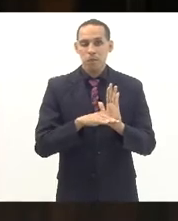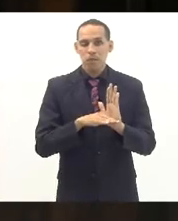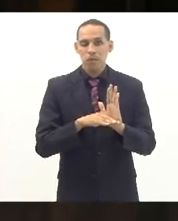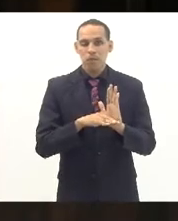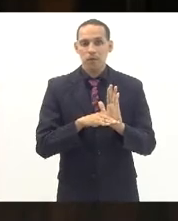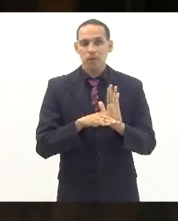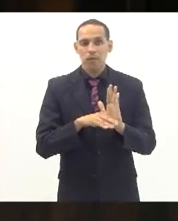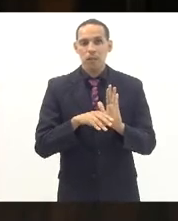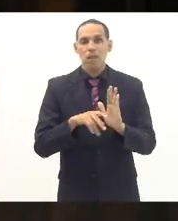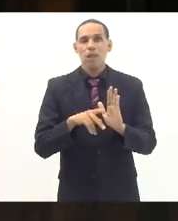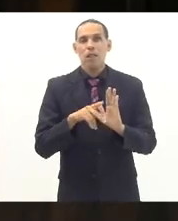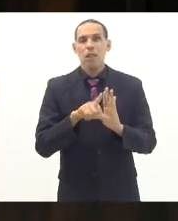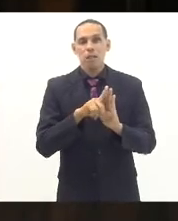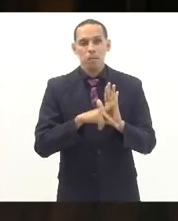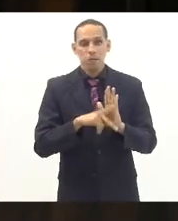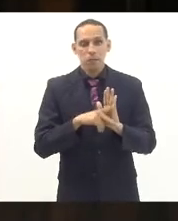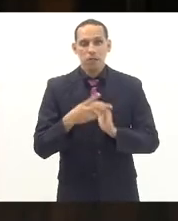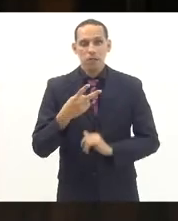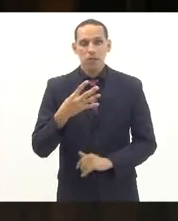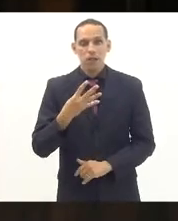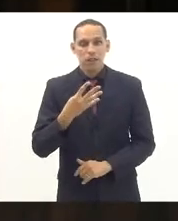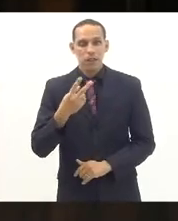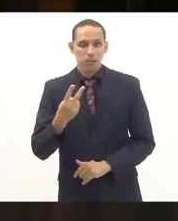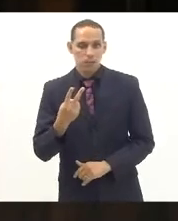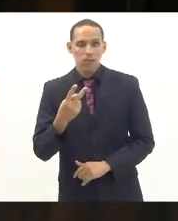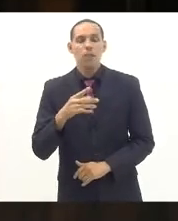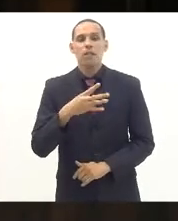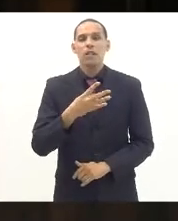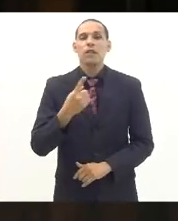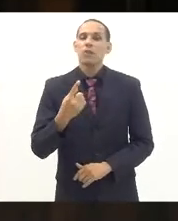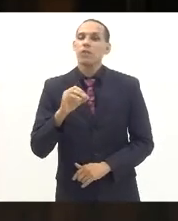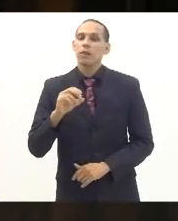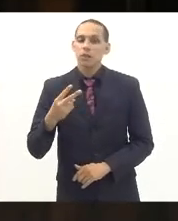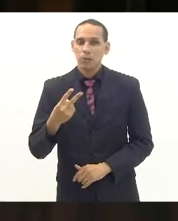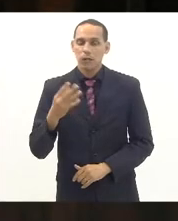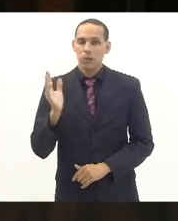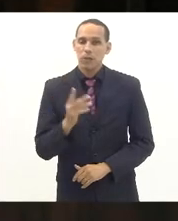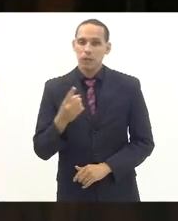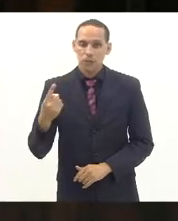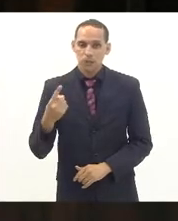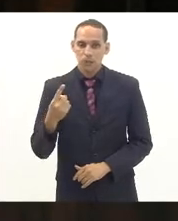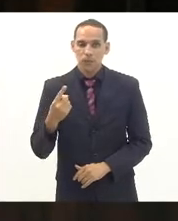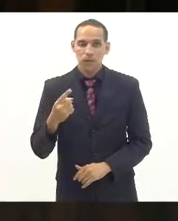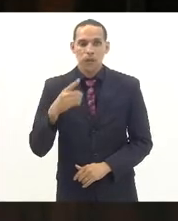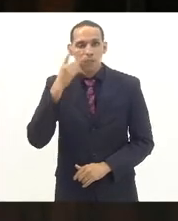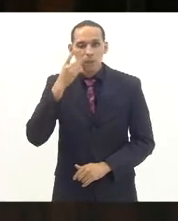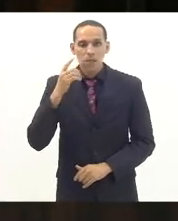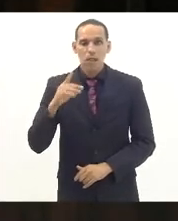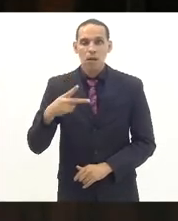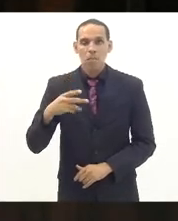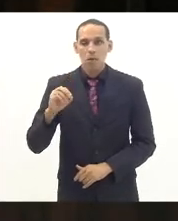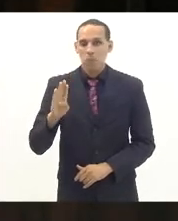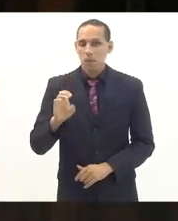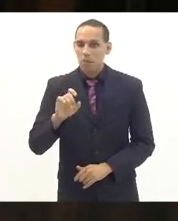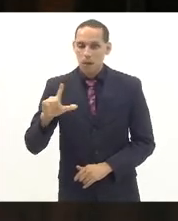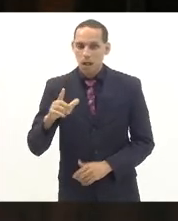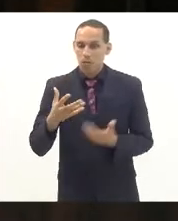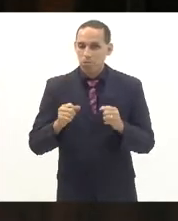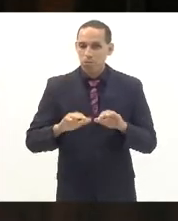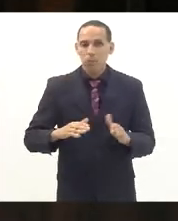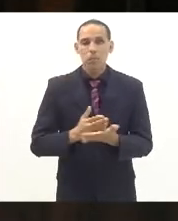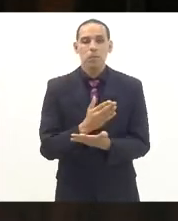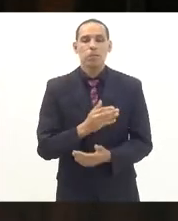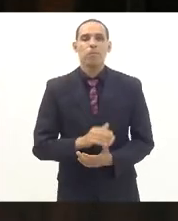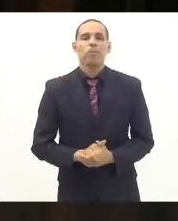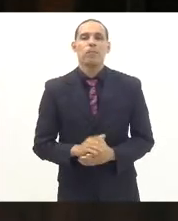dia do projeto de lei nº 41021 tá do Felipe poubel se eu tiver prova uma permaneça como está uma